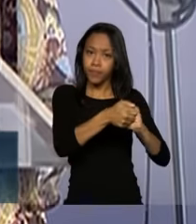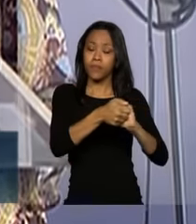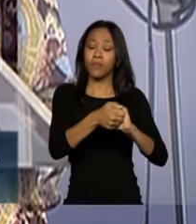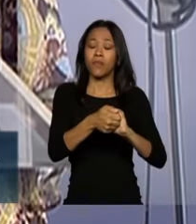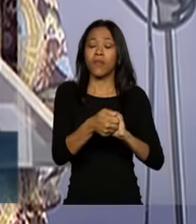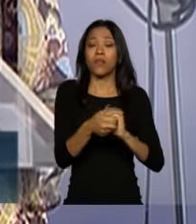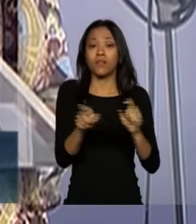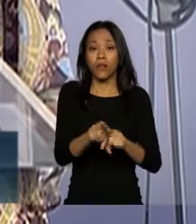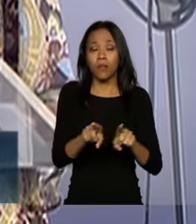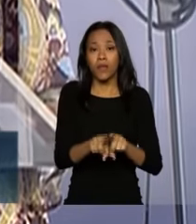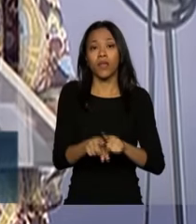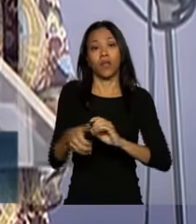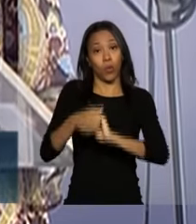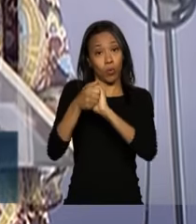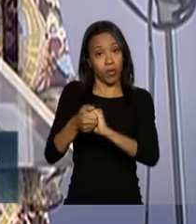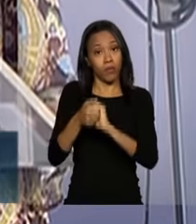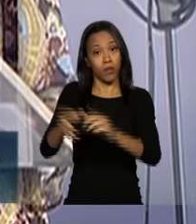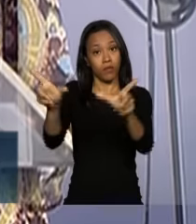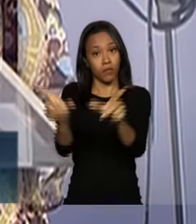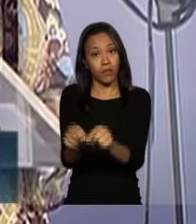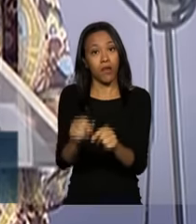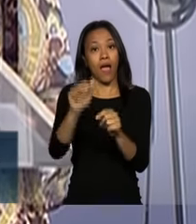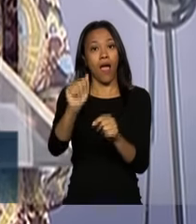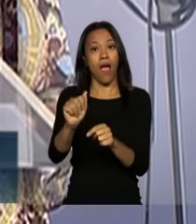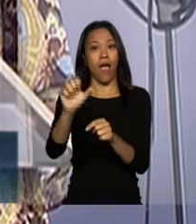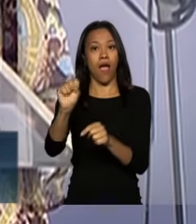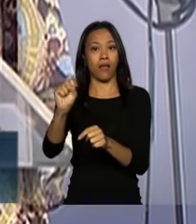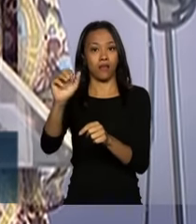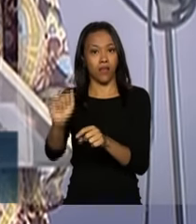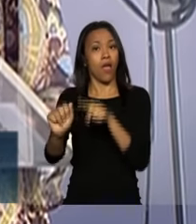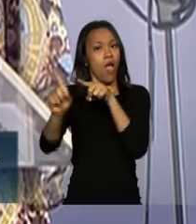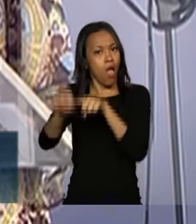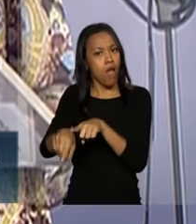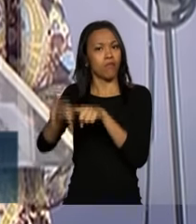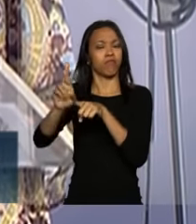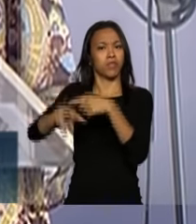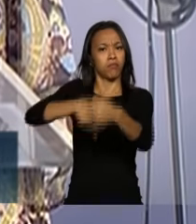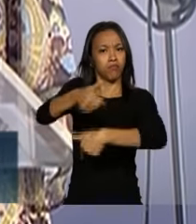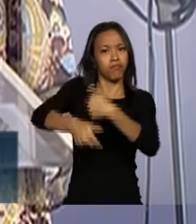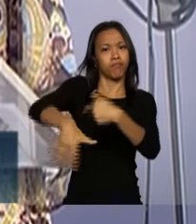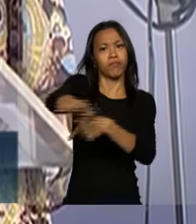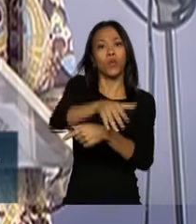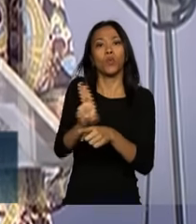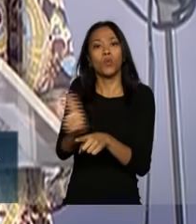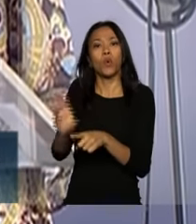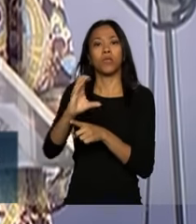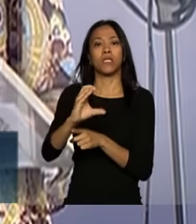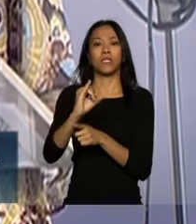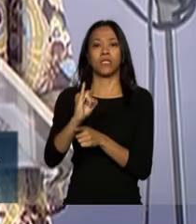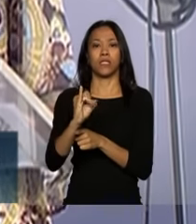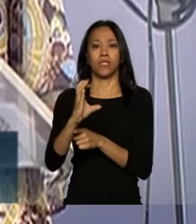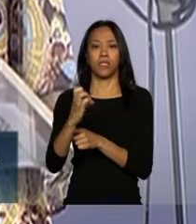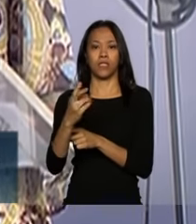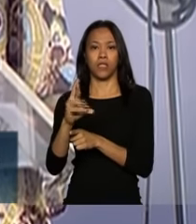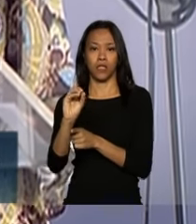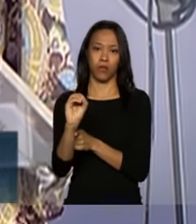Cumprimento pessoal da ASA, da Articulação do Semiárido Brasileiro, Cícero Félix dos Santos.